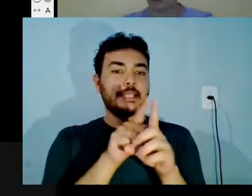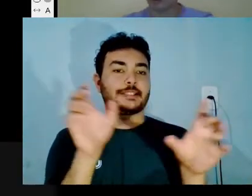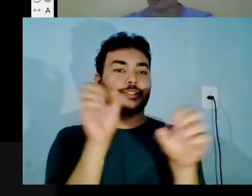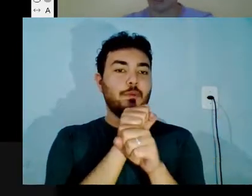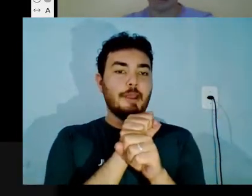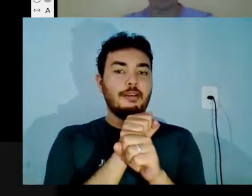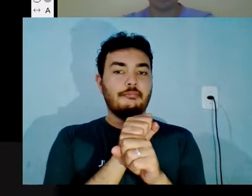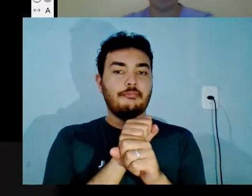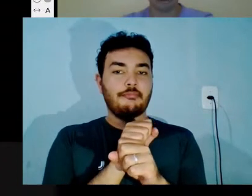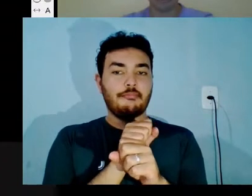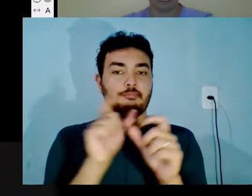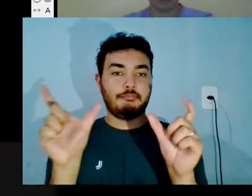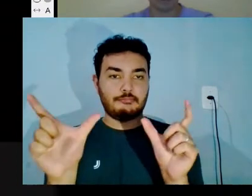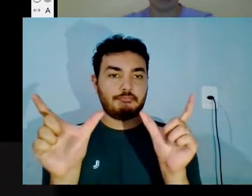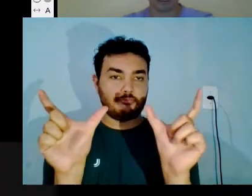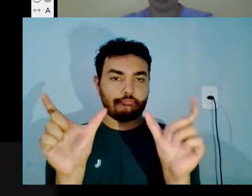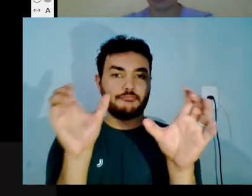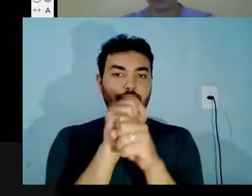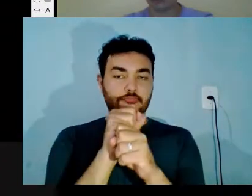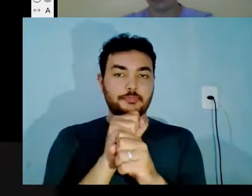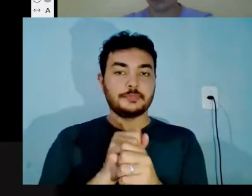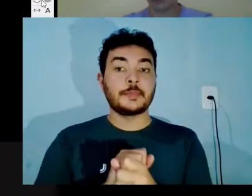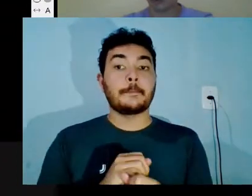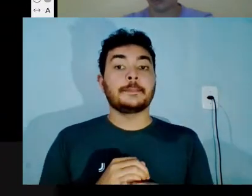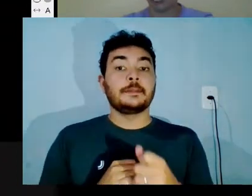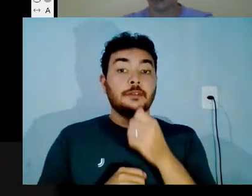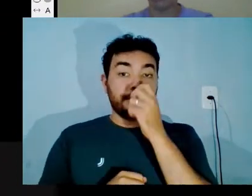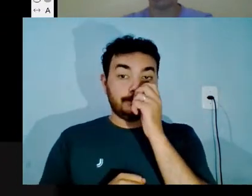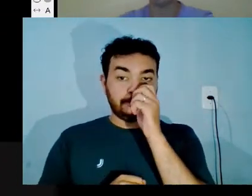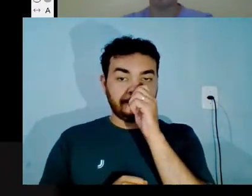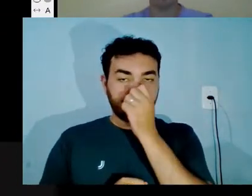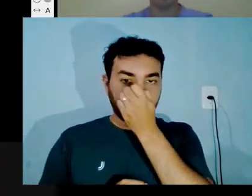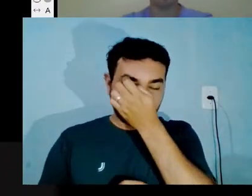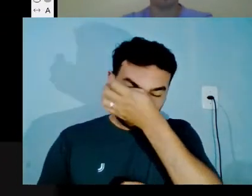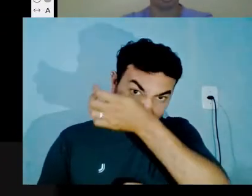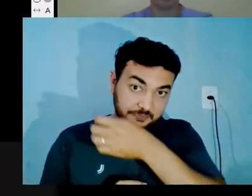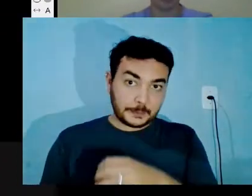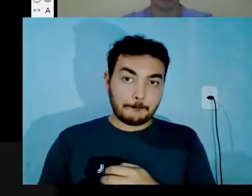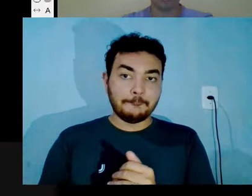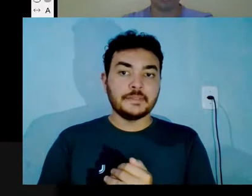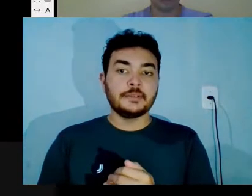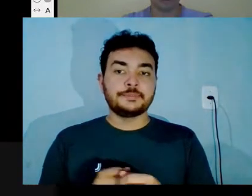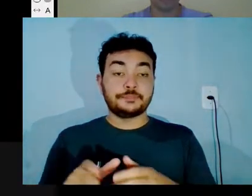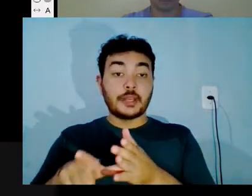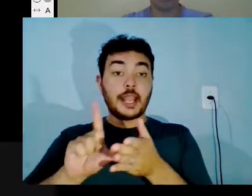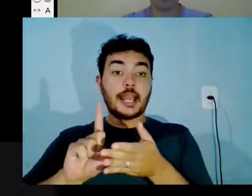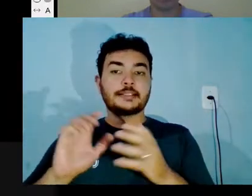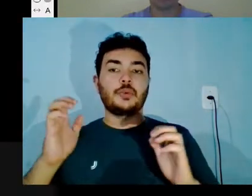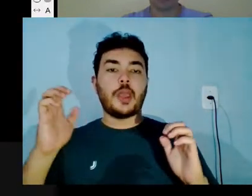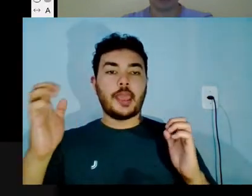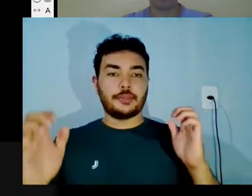ó, o elétron 1, então, que antes estava... Peraí, ferramenta errada, pessoal. Ó, o elétron 1, que antes estava